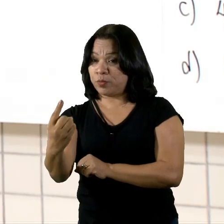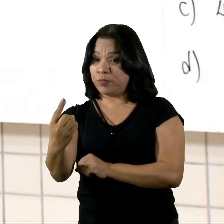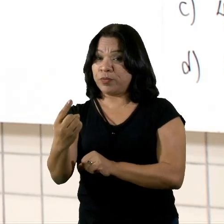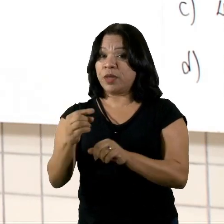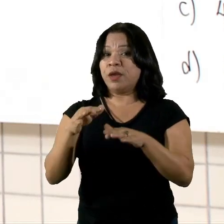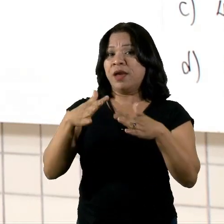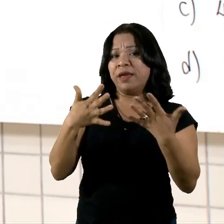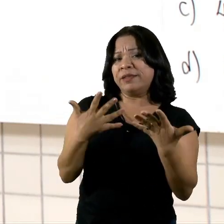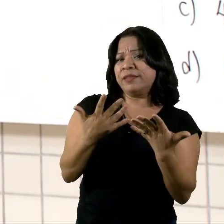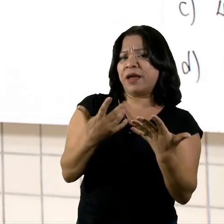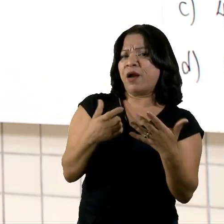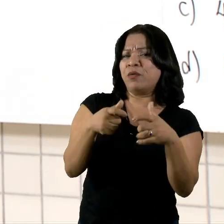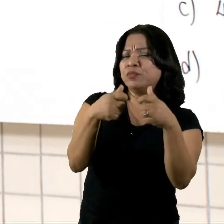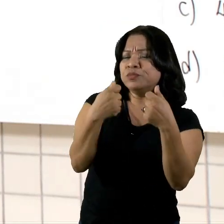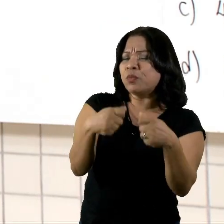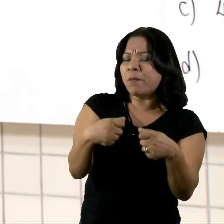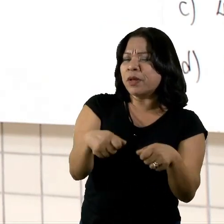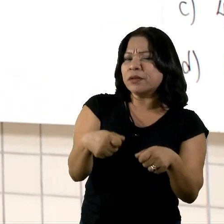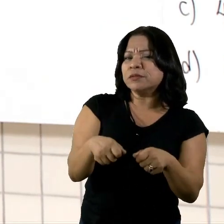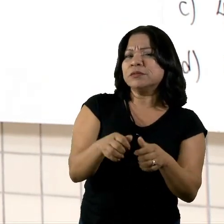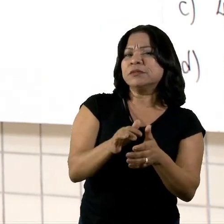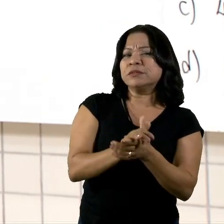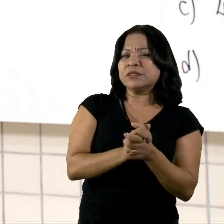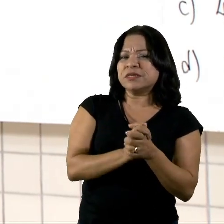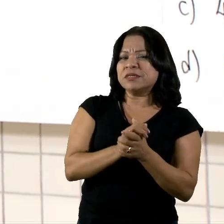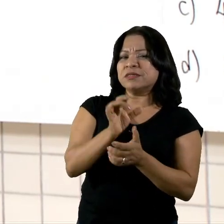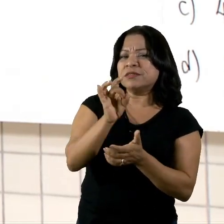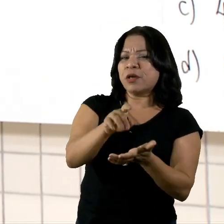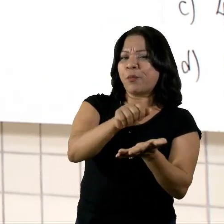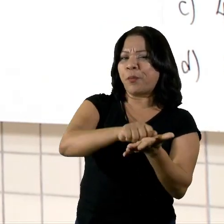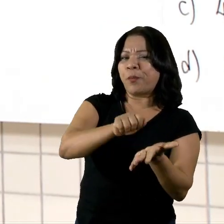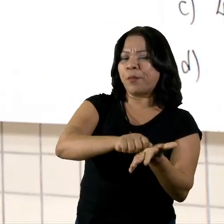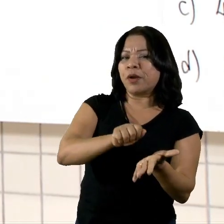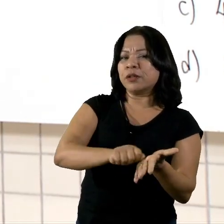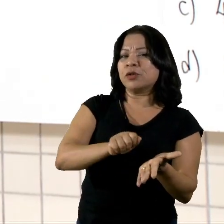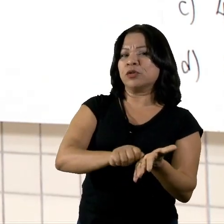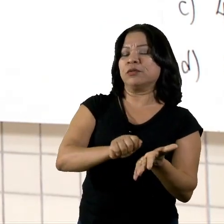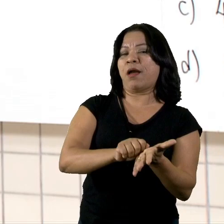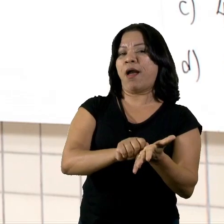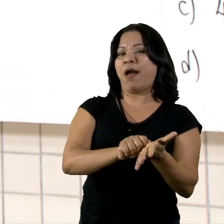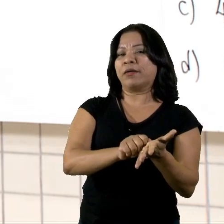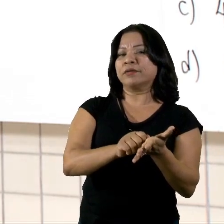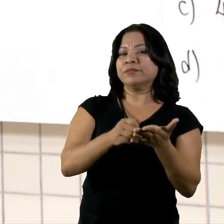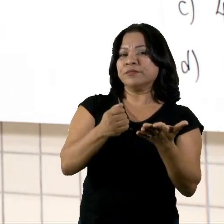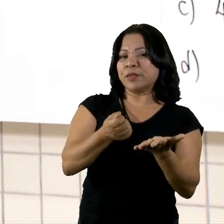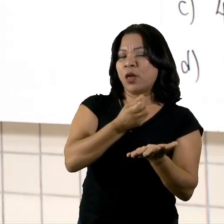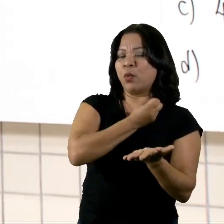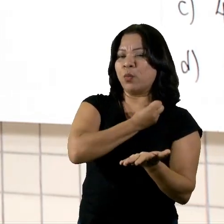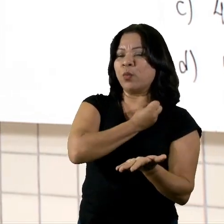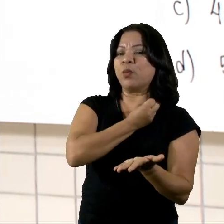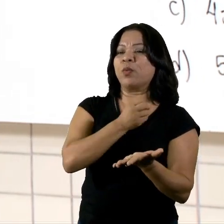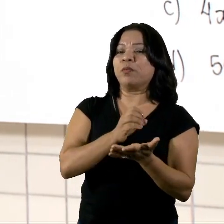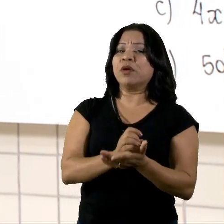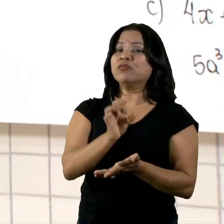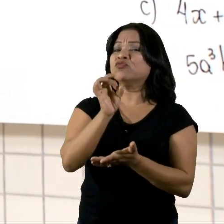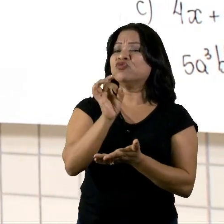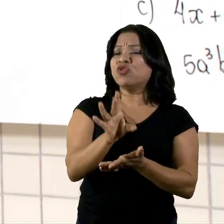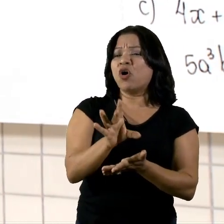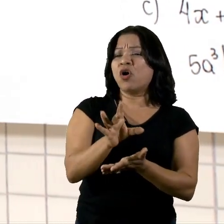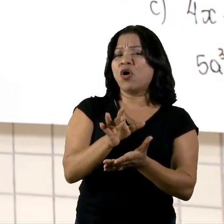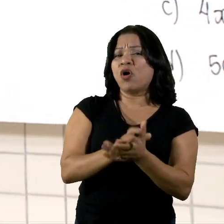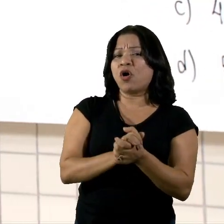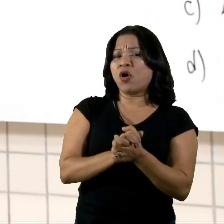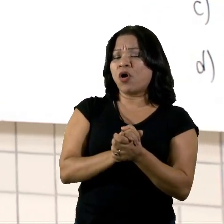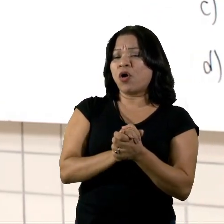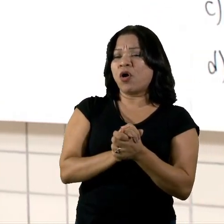precisamos deixar o 1 registrado quando nos referimos a coeficiente numérico, a gente pode simplesmente colocar